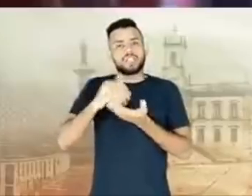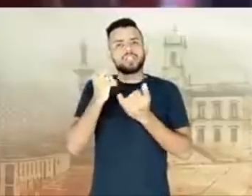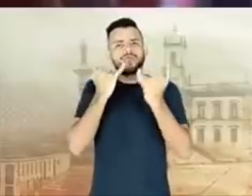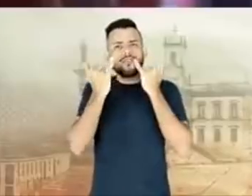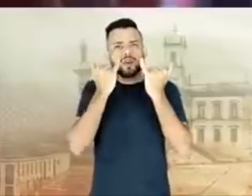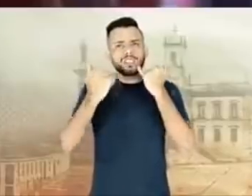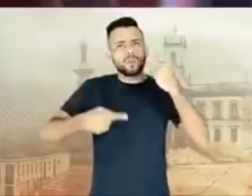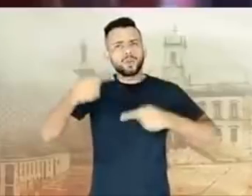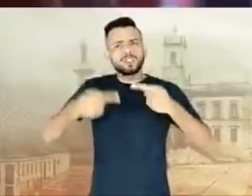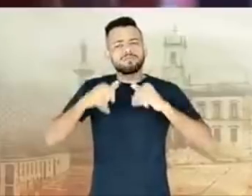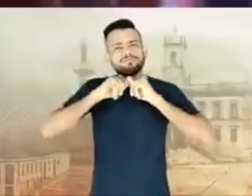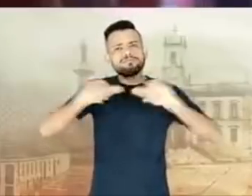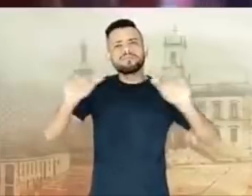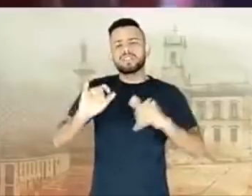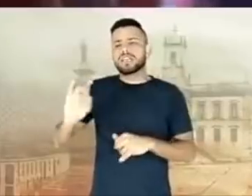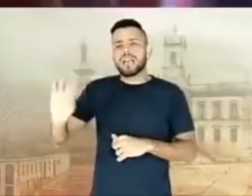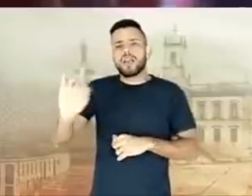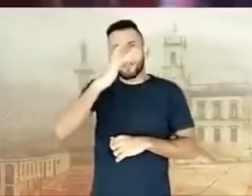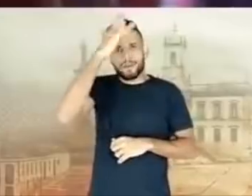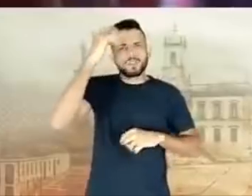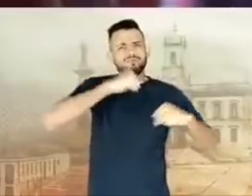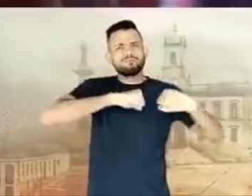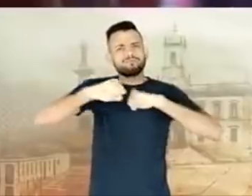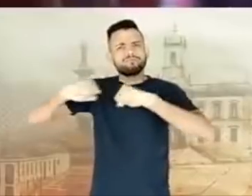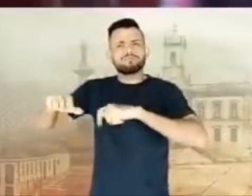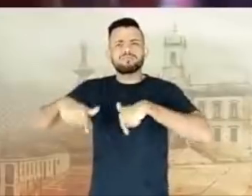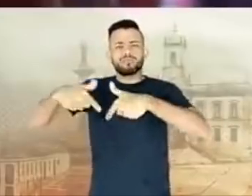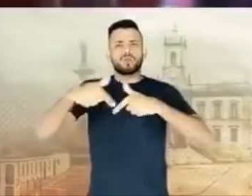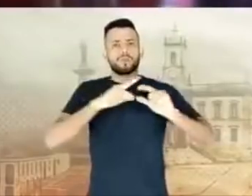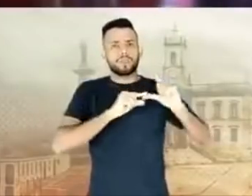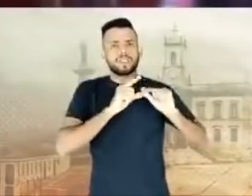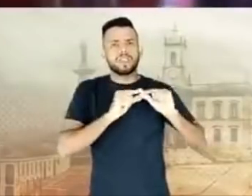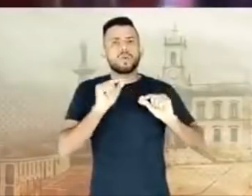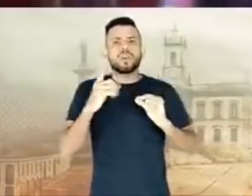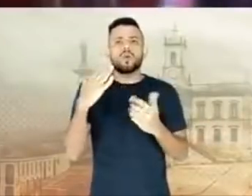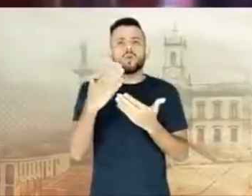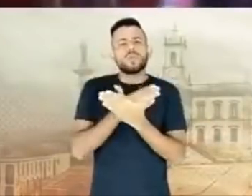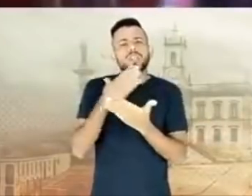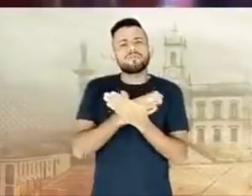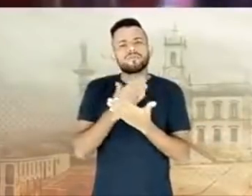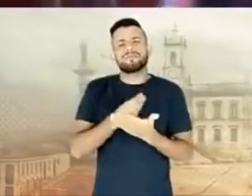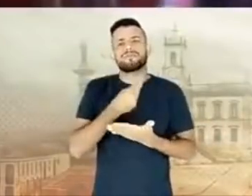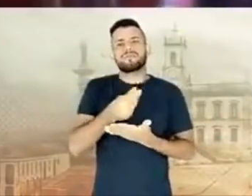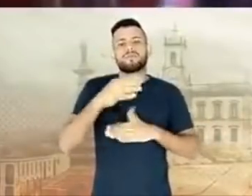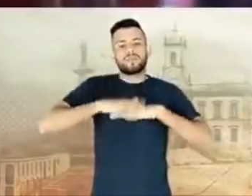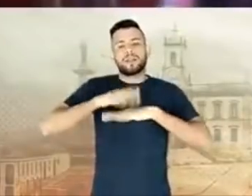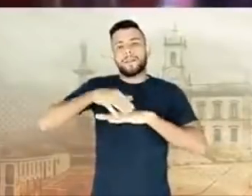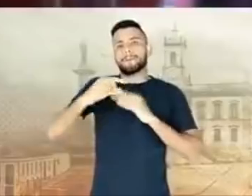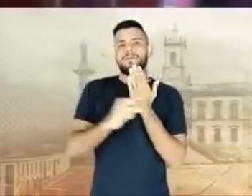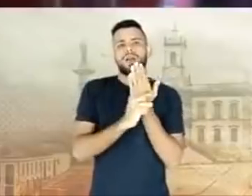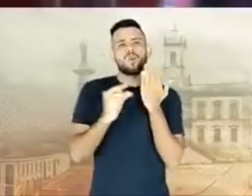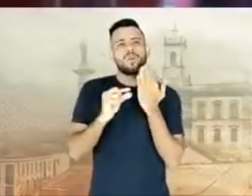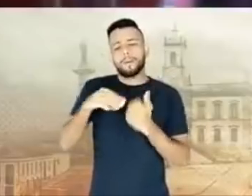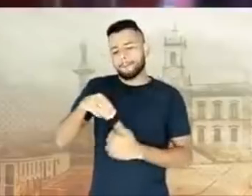cada militante do PT que fizer um curso no PT, um livro escrito pelo Mário Pedrosa, sabe, que tem tudo